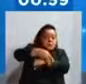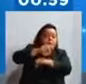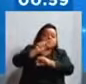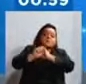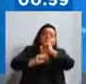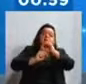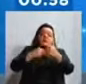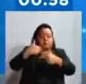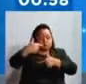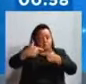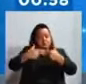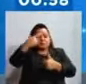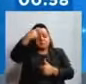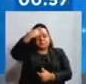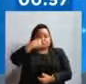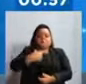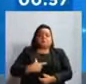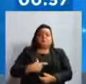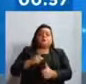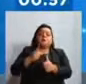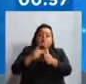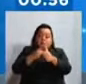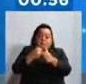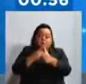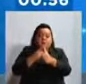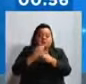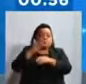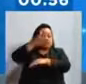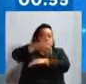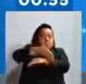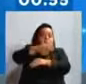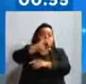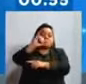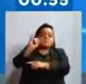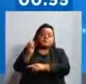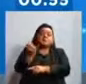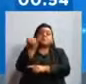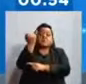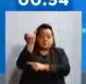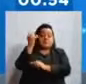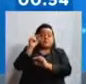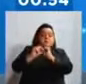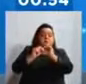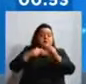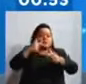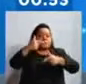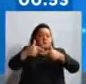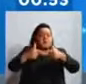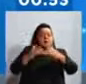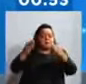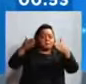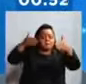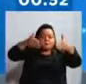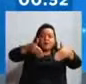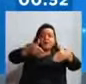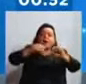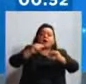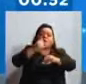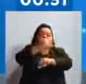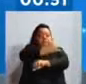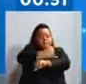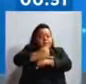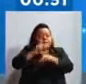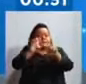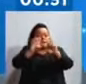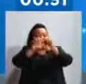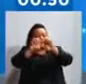para isso, a partir do dia 1º de janeiro, realmente trabalhe focado na infraestrutura da nossa cidade, que estamos